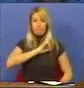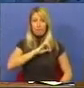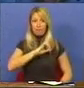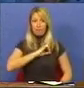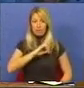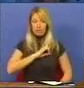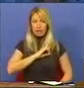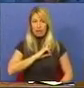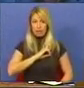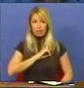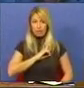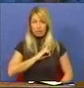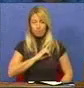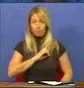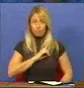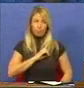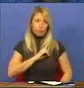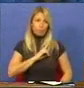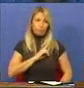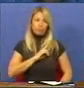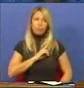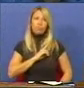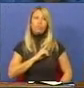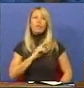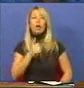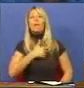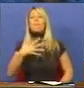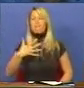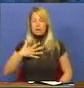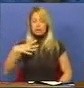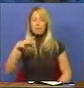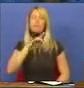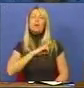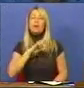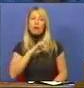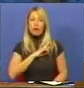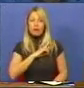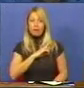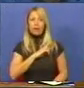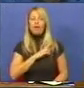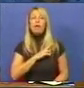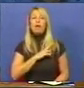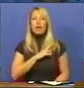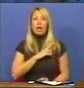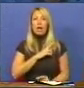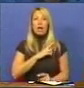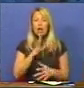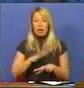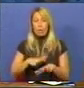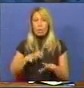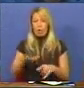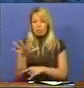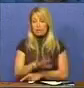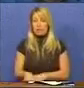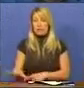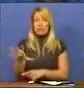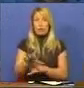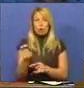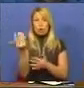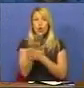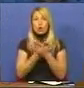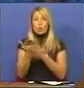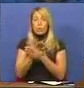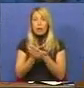privatizada, uma empresa privada que, à medida das circunstâncias do mercado, começa